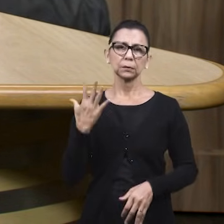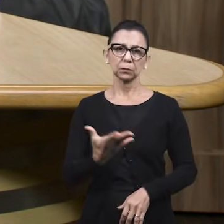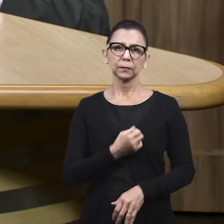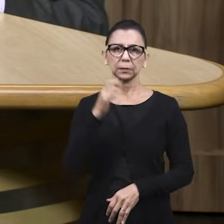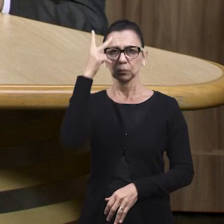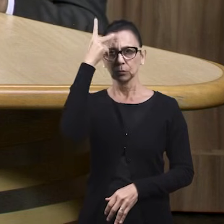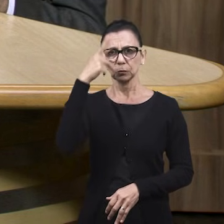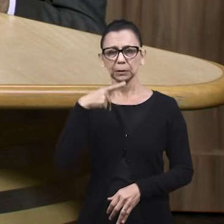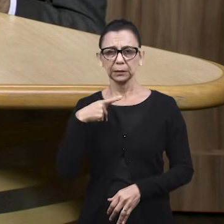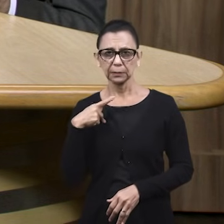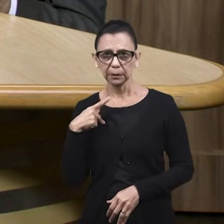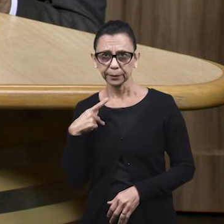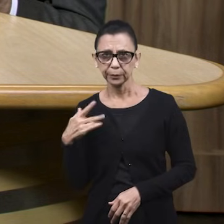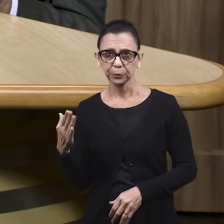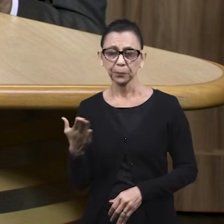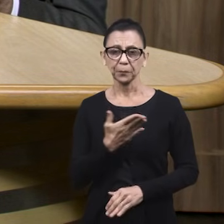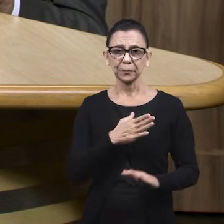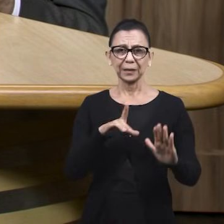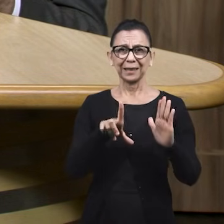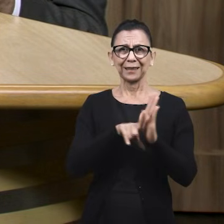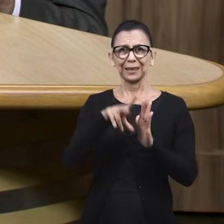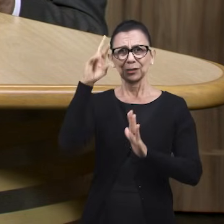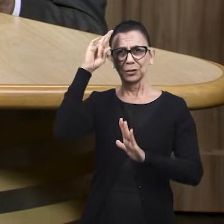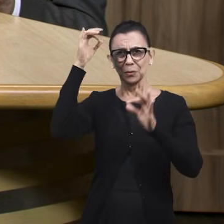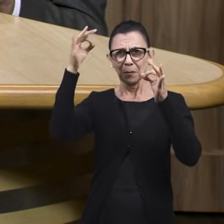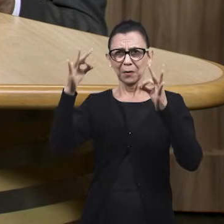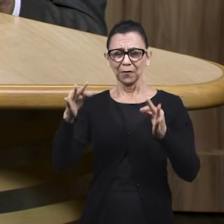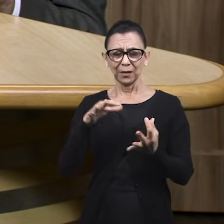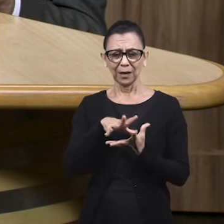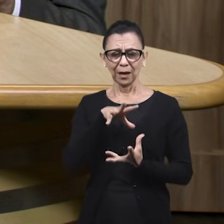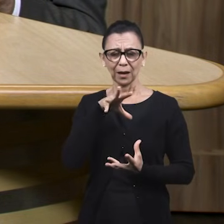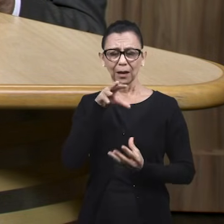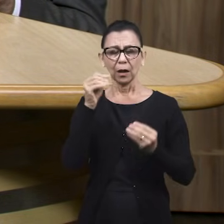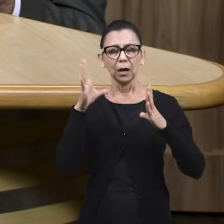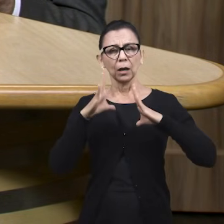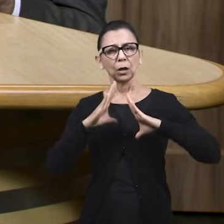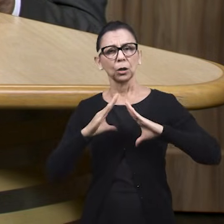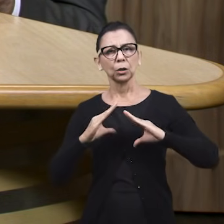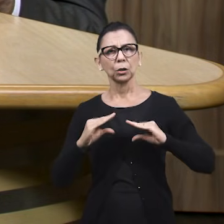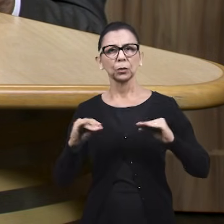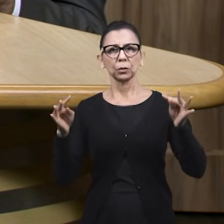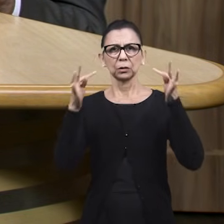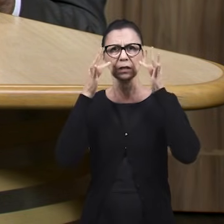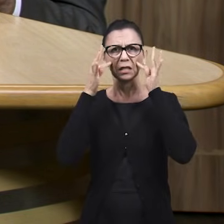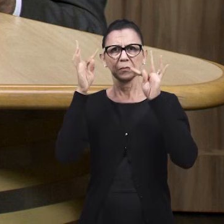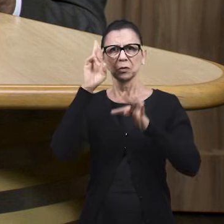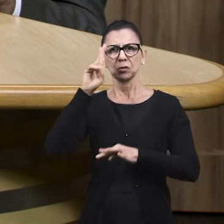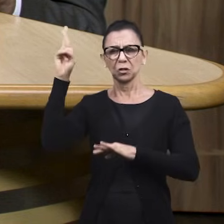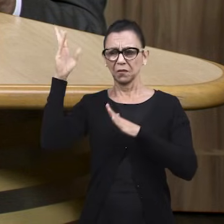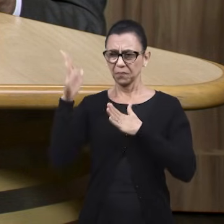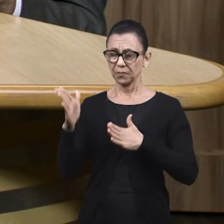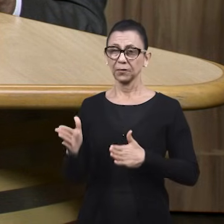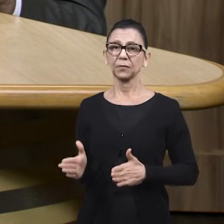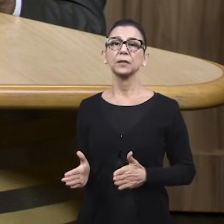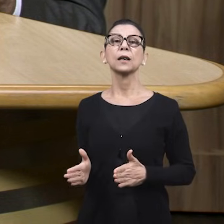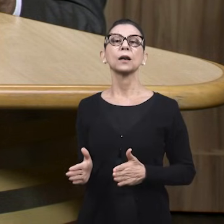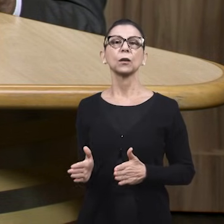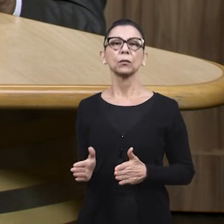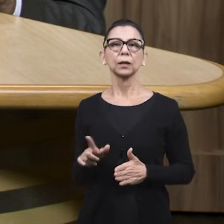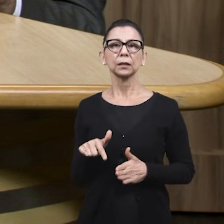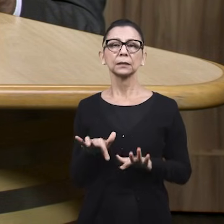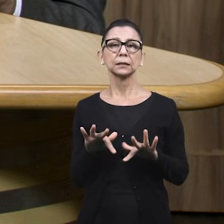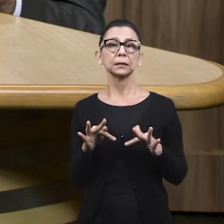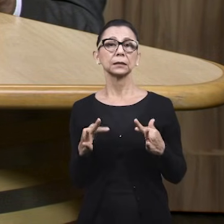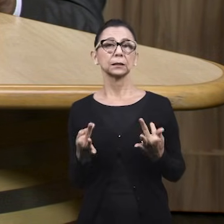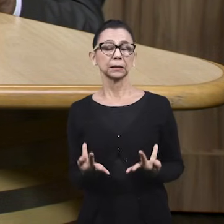homem, né? Então, diz assim: a lei do Senhor é perfeita e refrigera a alma. O testemunho do Senhor é fiel e dá sabedoria